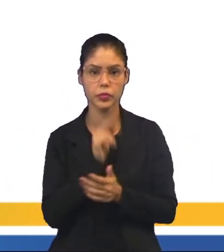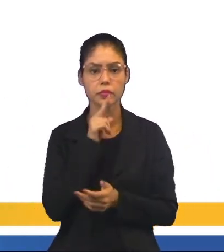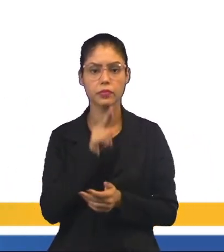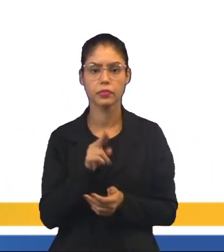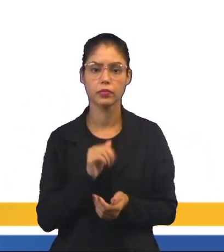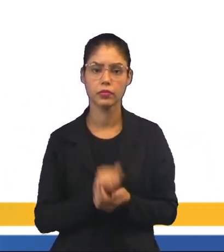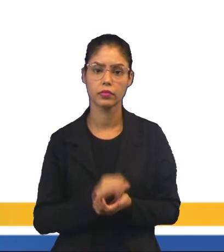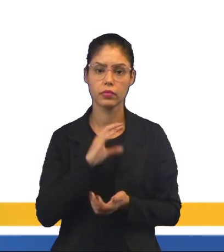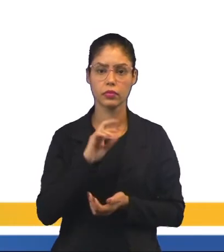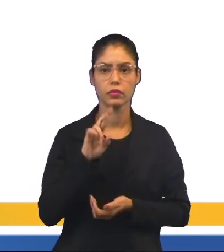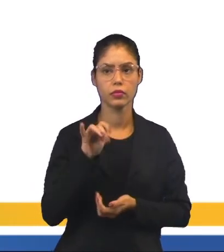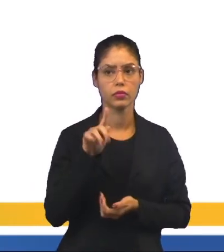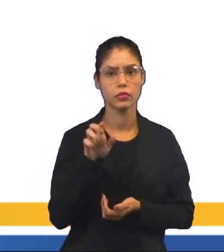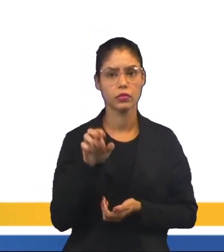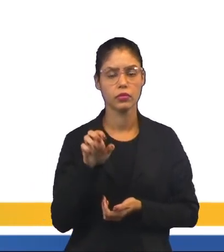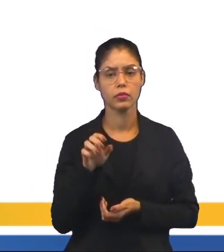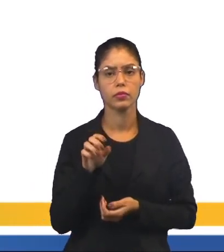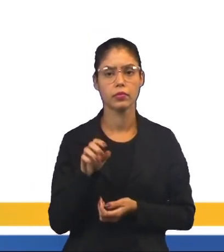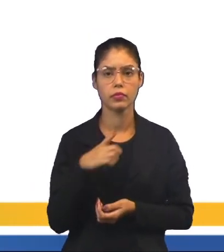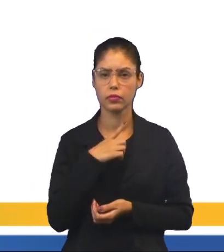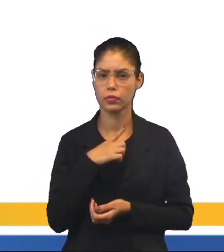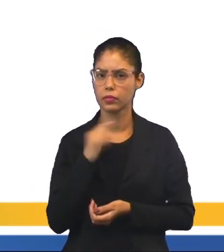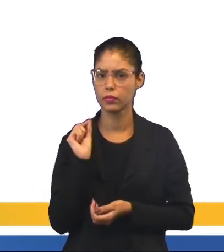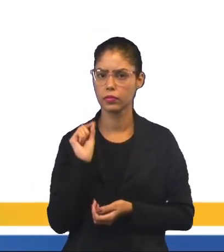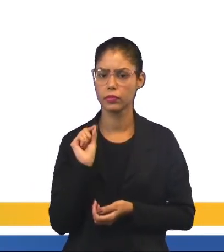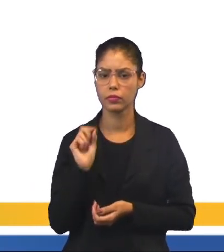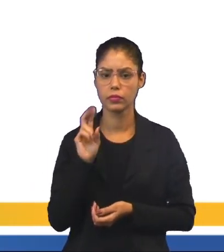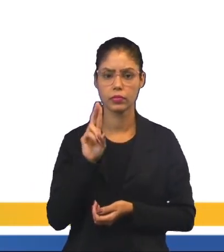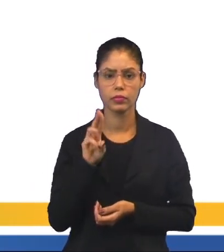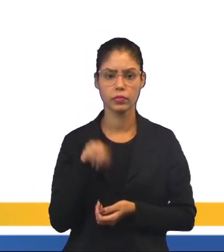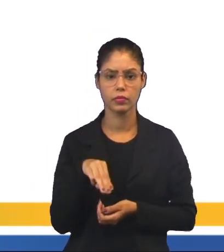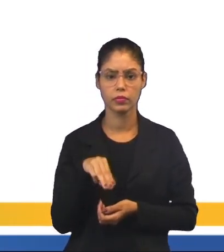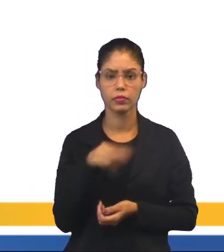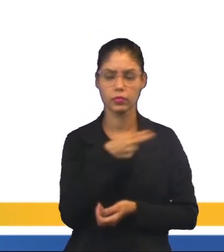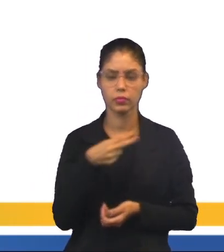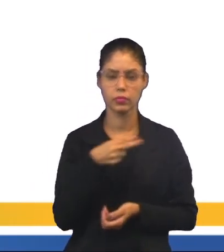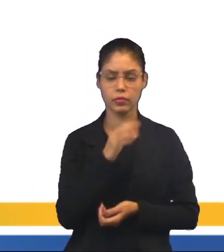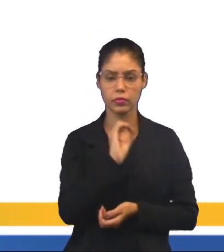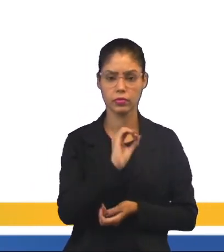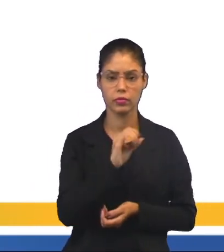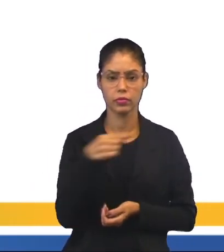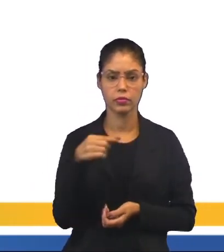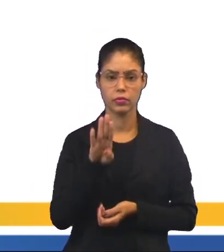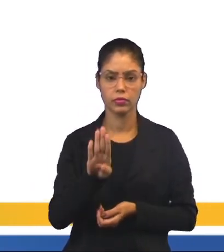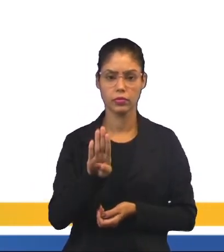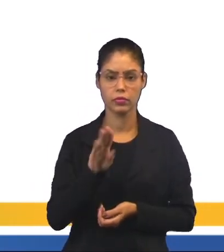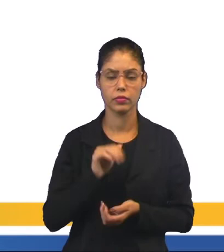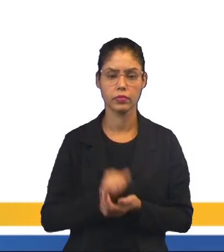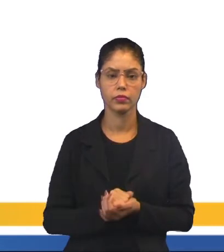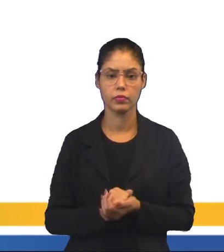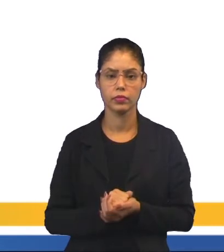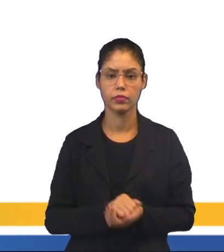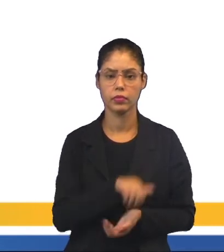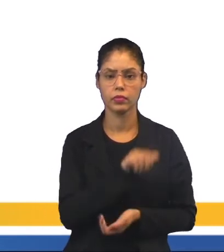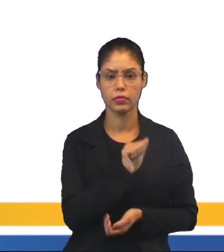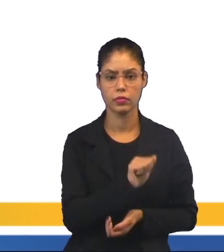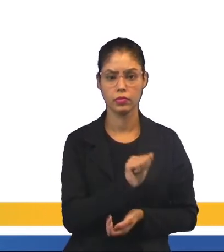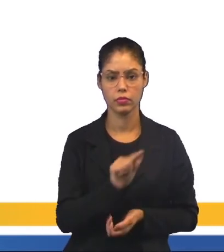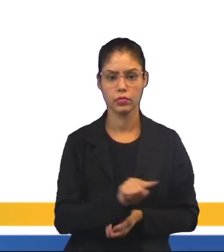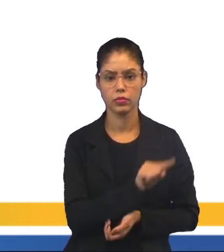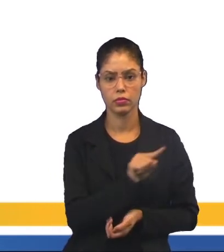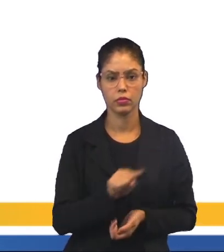Calculando o coeficiente angular, teremos o M, que é igual a 0 menos B